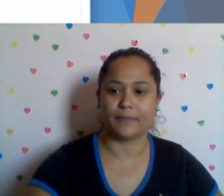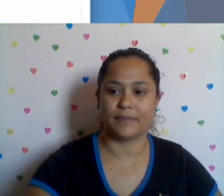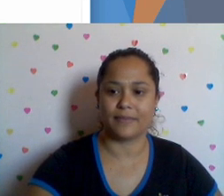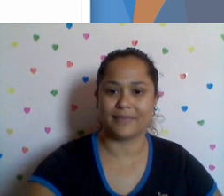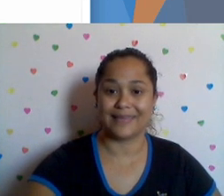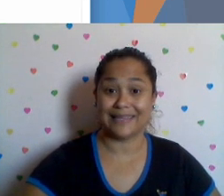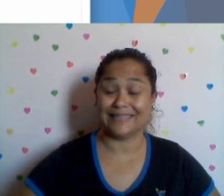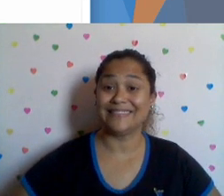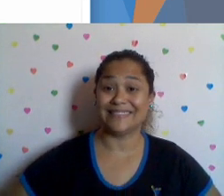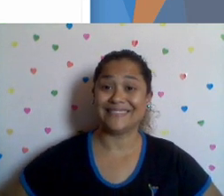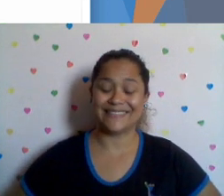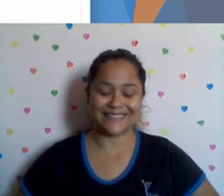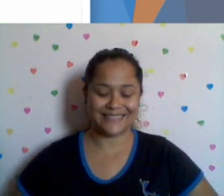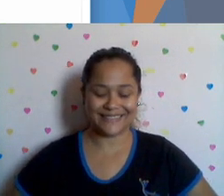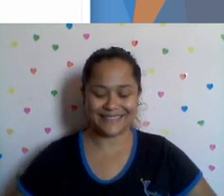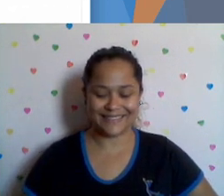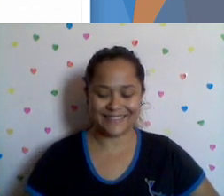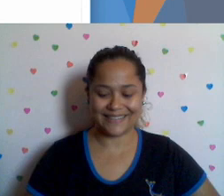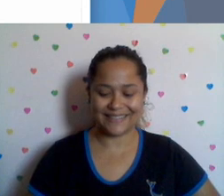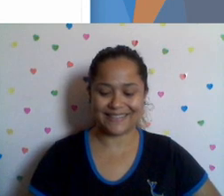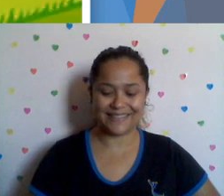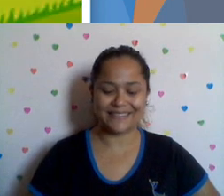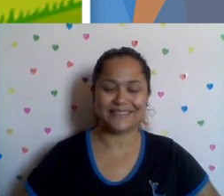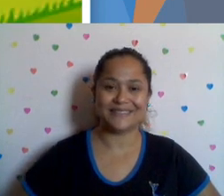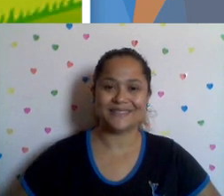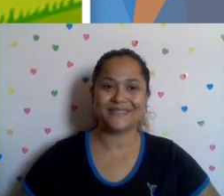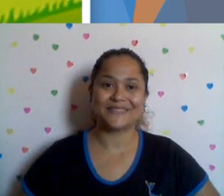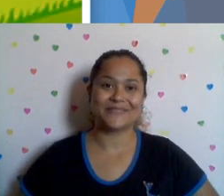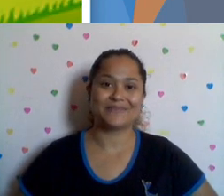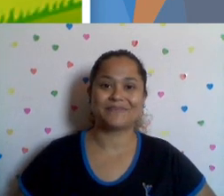Mundo Acorola Kids.